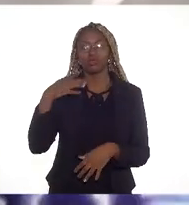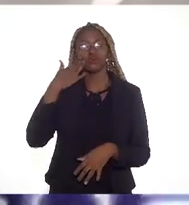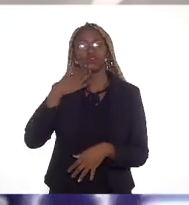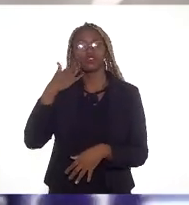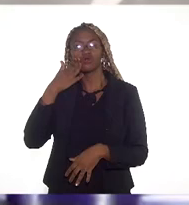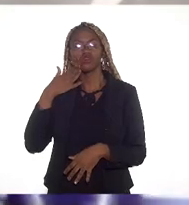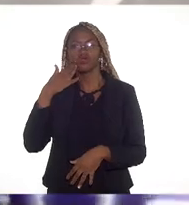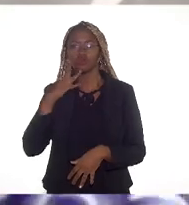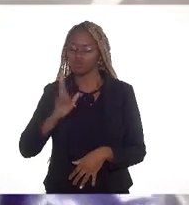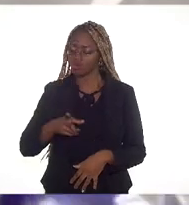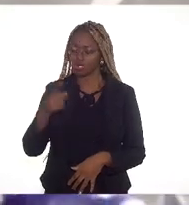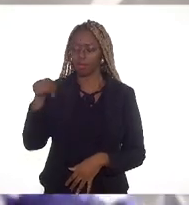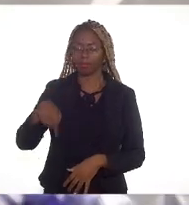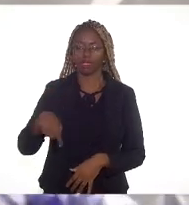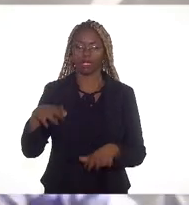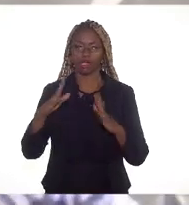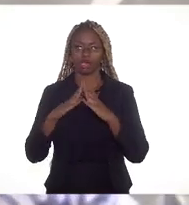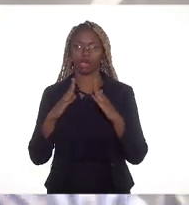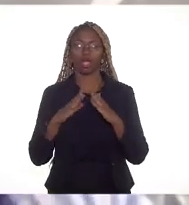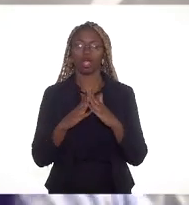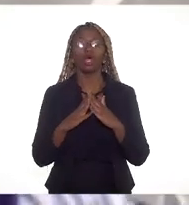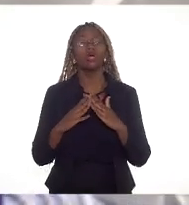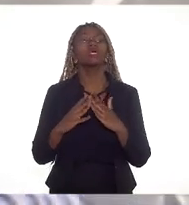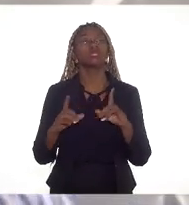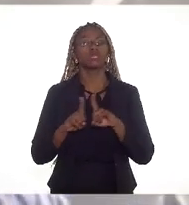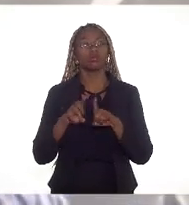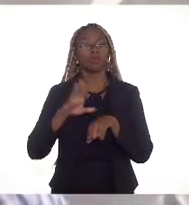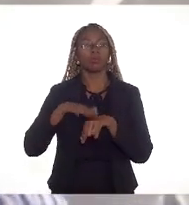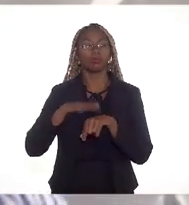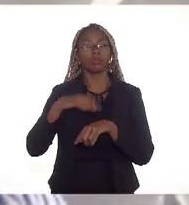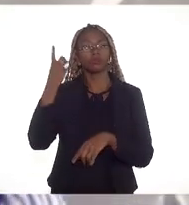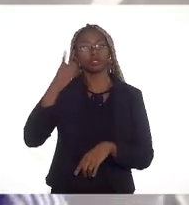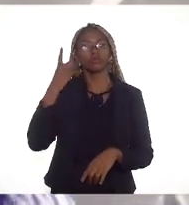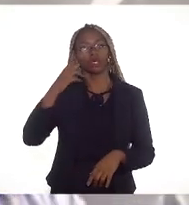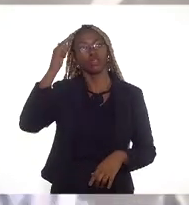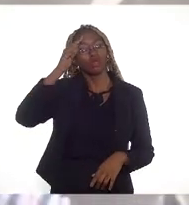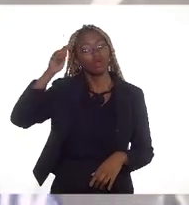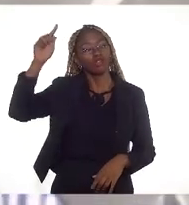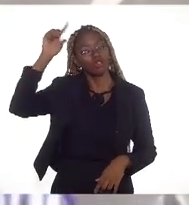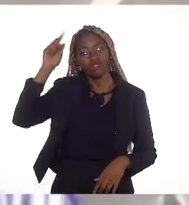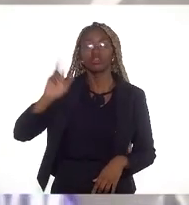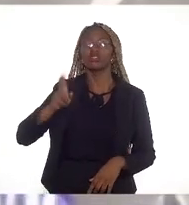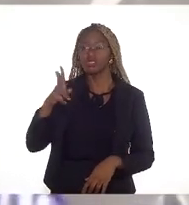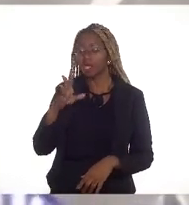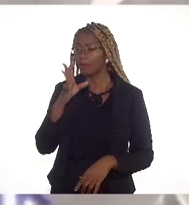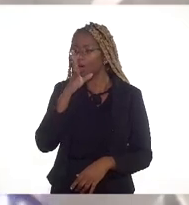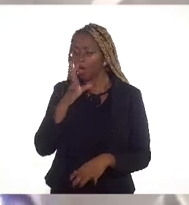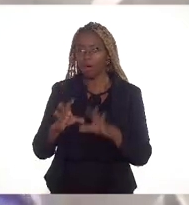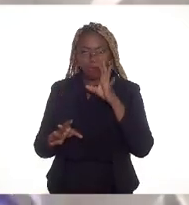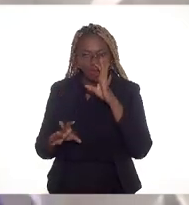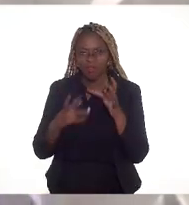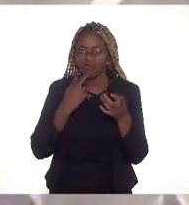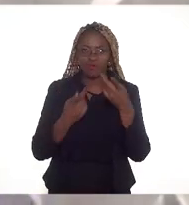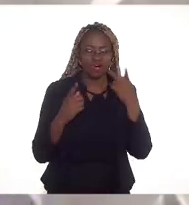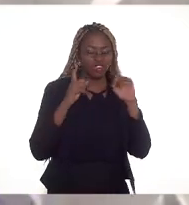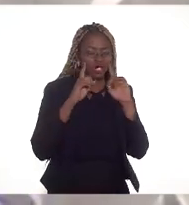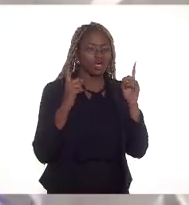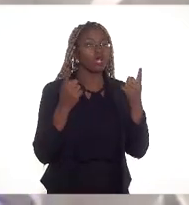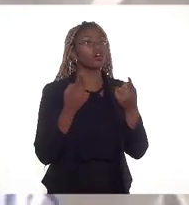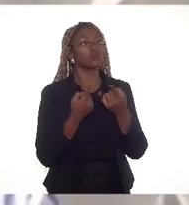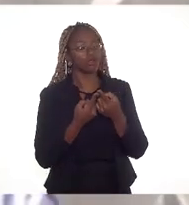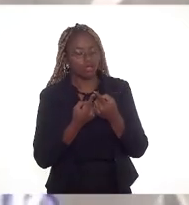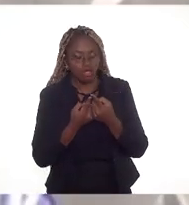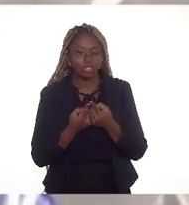nessa casa, né? O próprio deputado Luiz Paulo sempre faz essa observação nas reuniões da Comissão